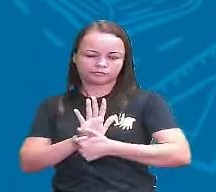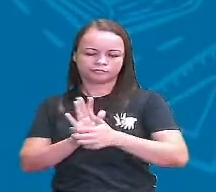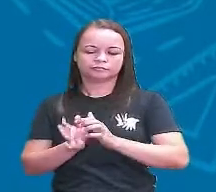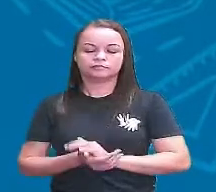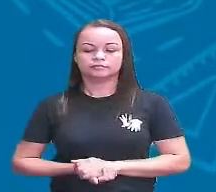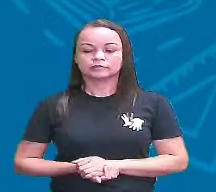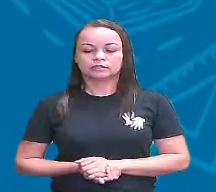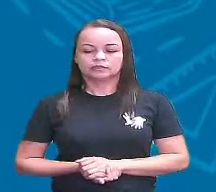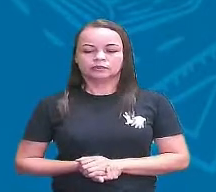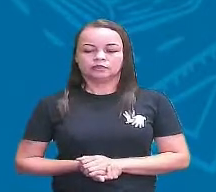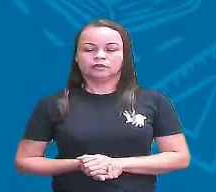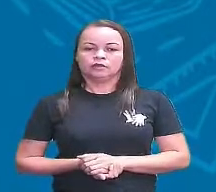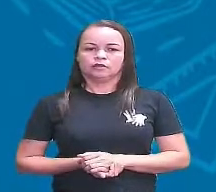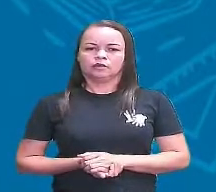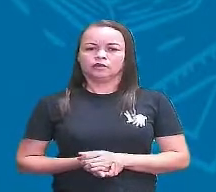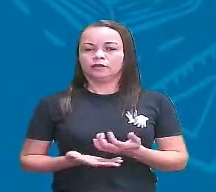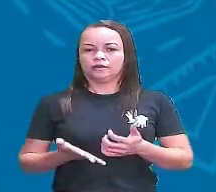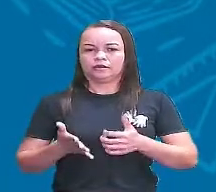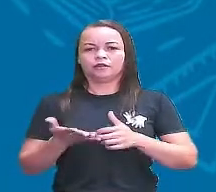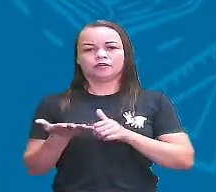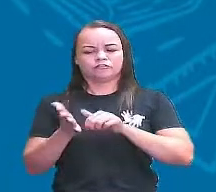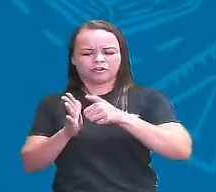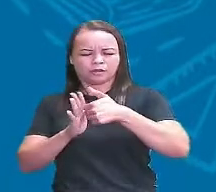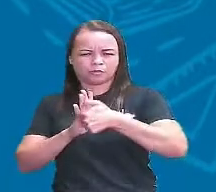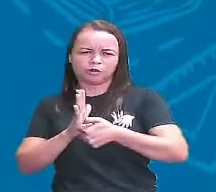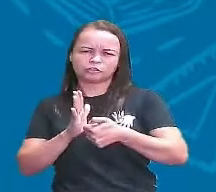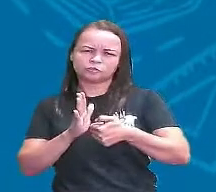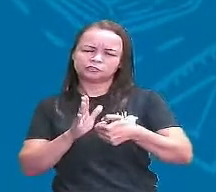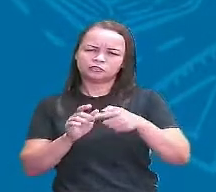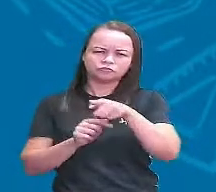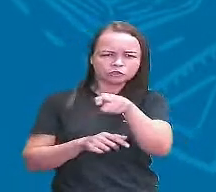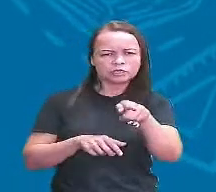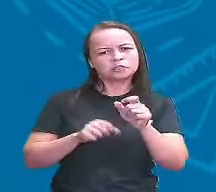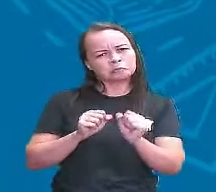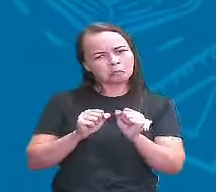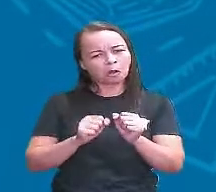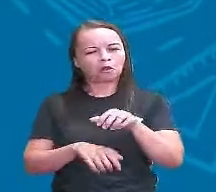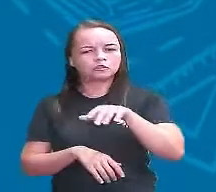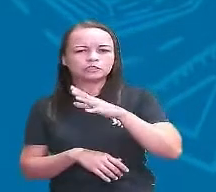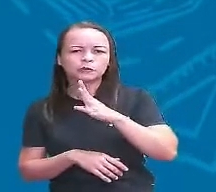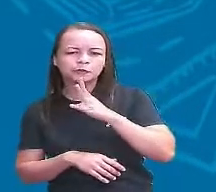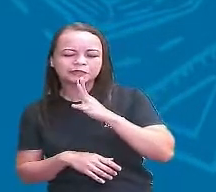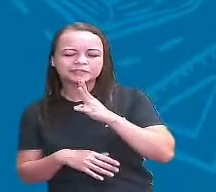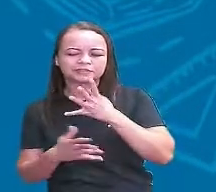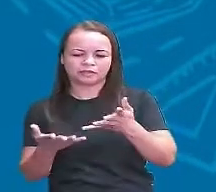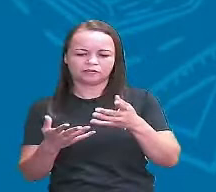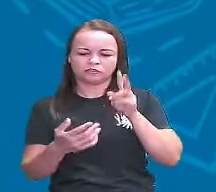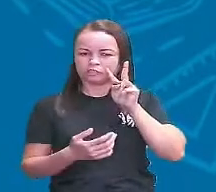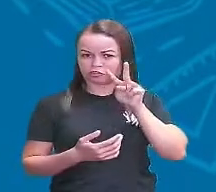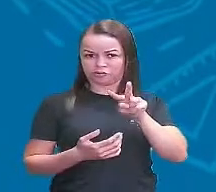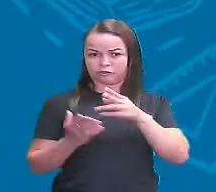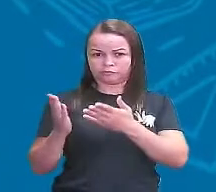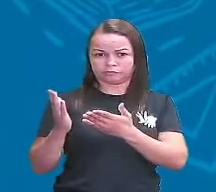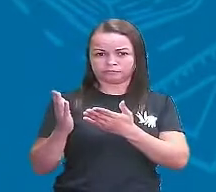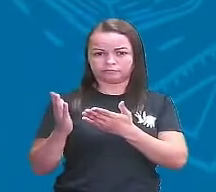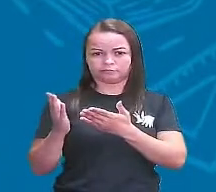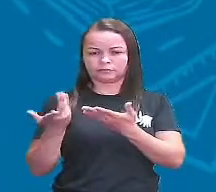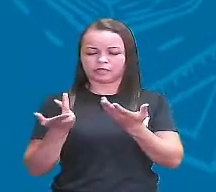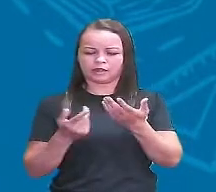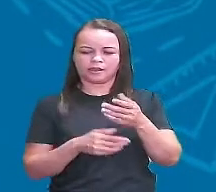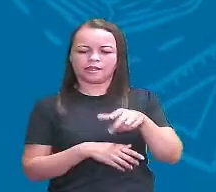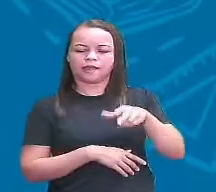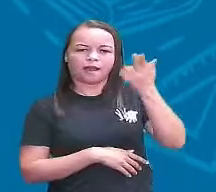Fábulas que talvez vocês conheçam. Temos aqui, ó. Quem já ouviu essa fábula? A Lebre e a